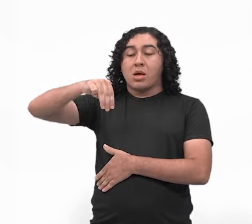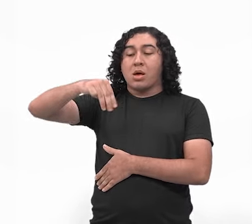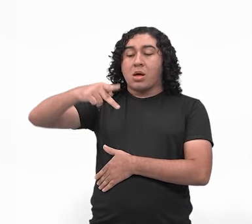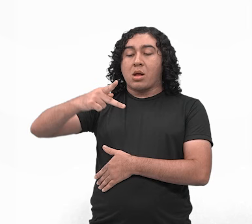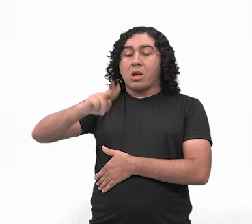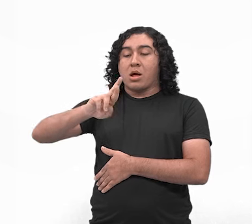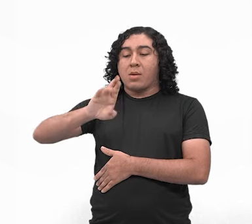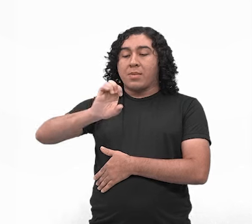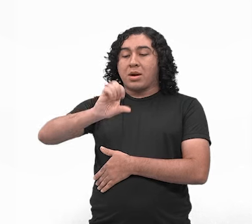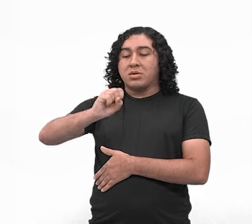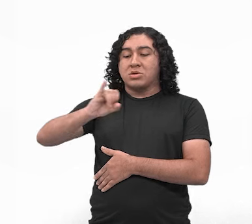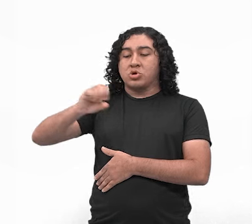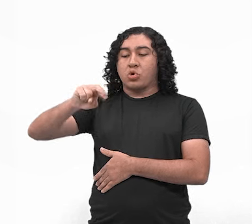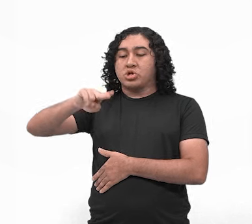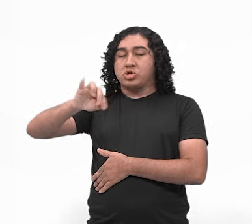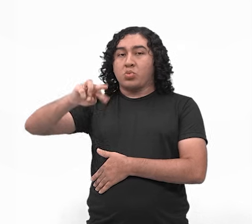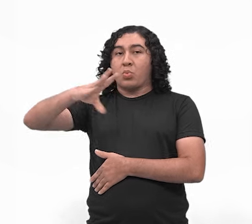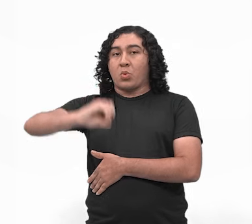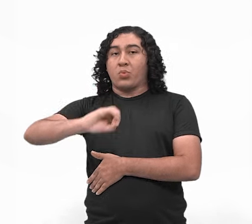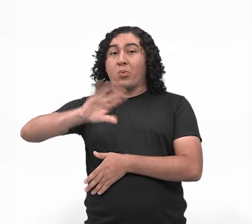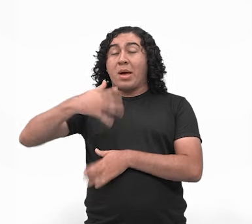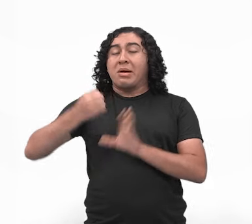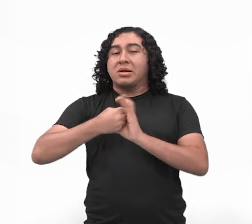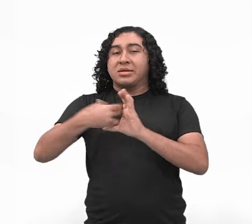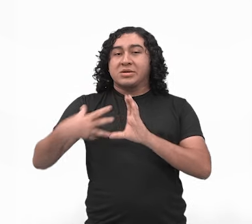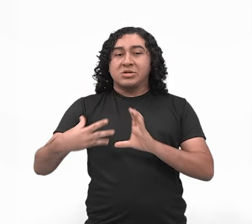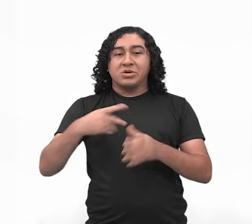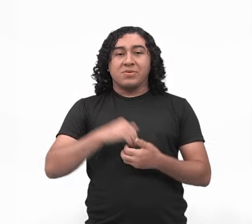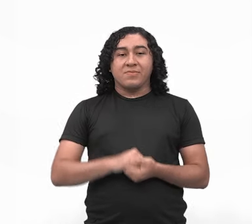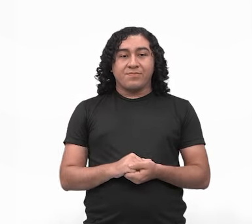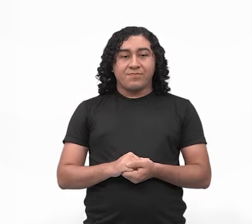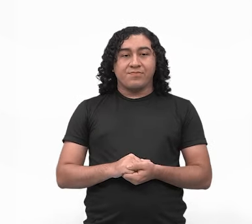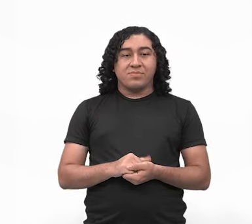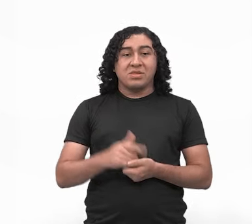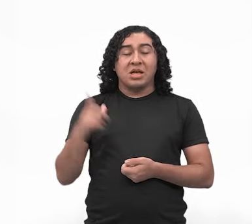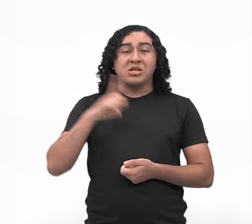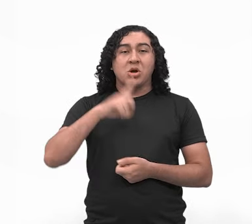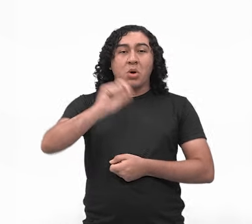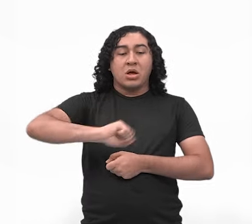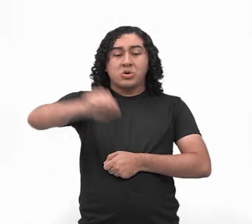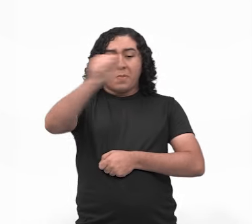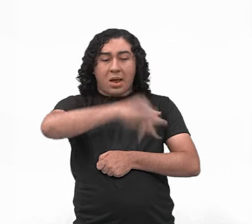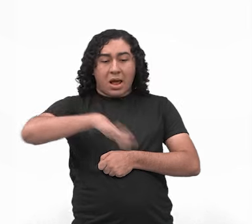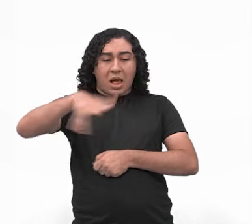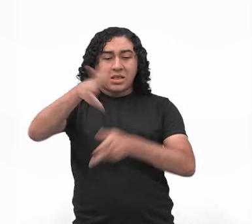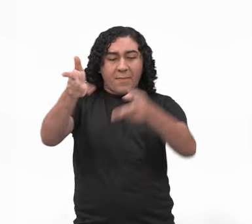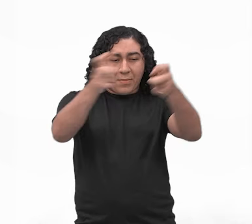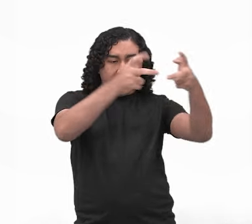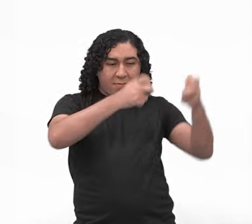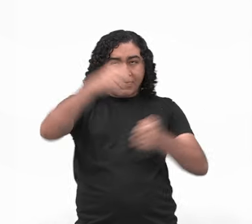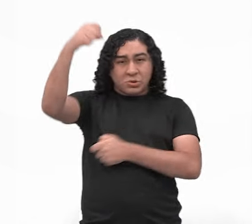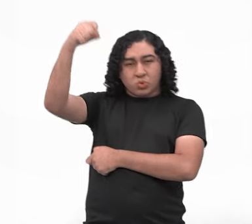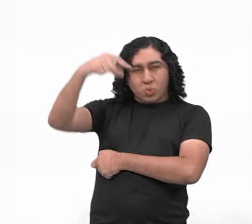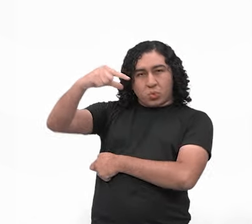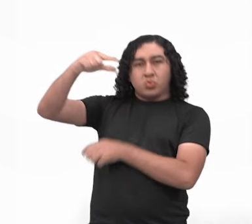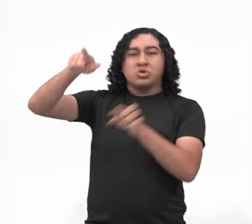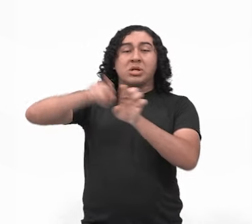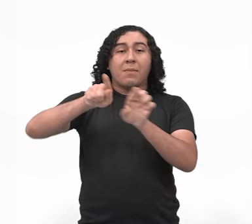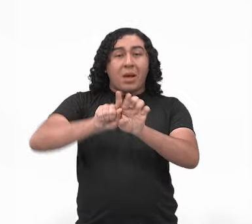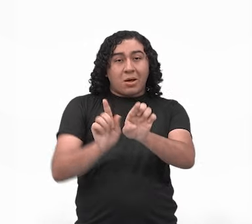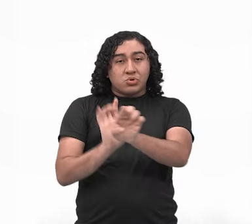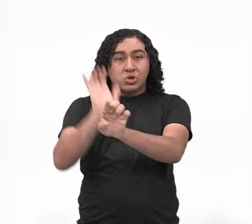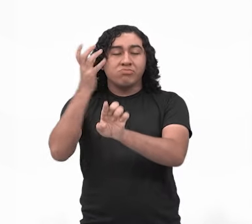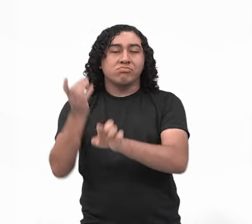características desse período? Captura de luz, pinceladas soltas e cenas cotidianas. Nós já falamos na nossa aula sobre